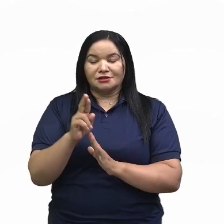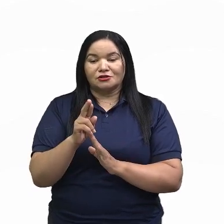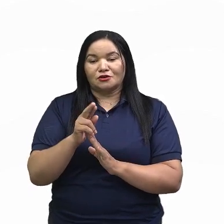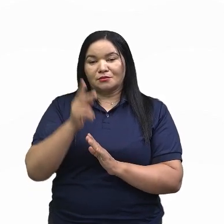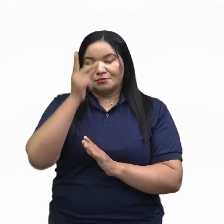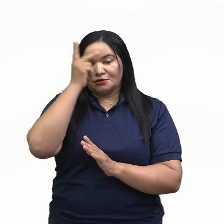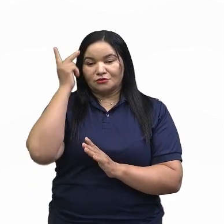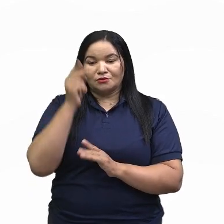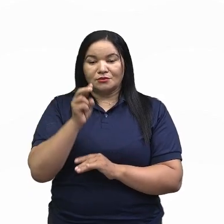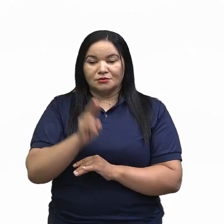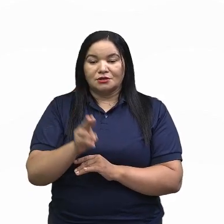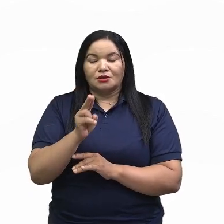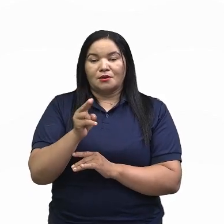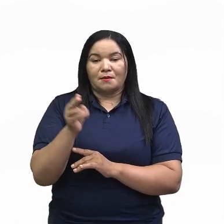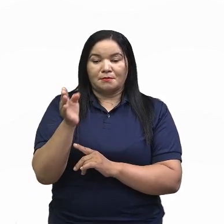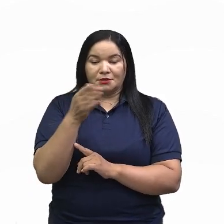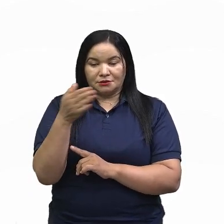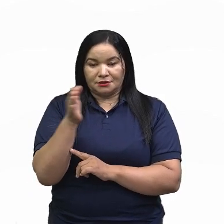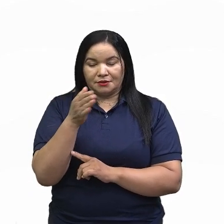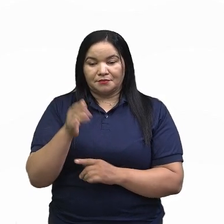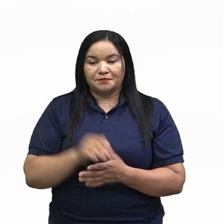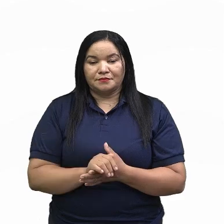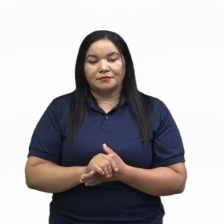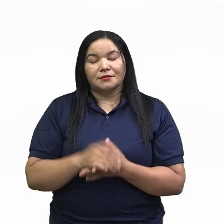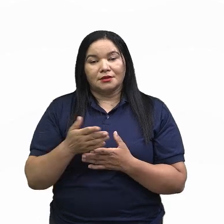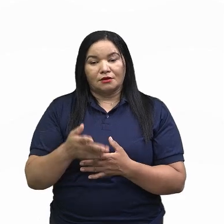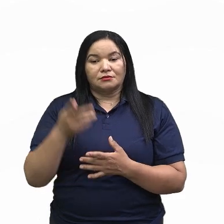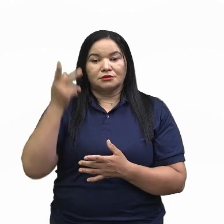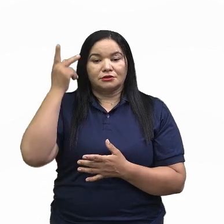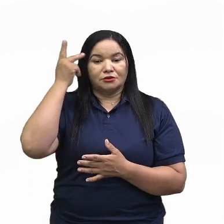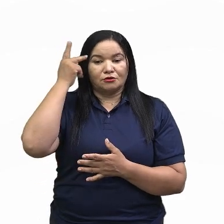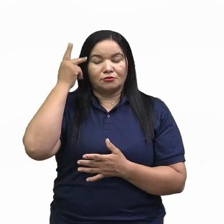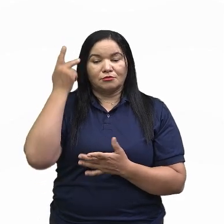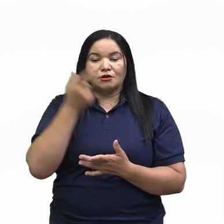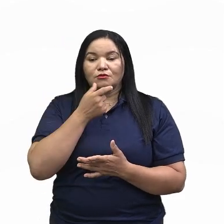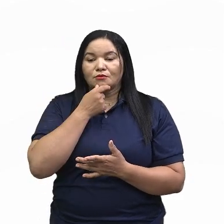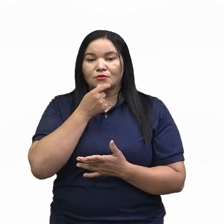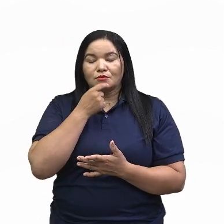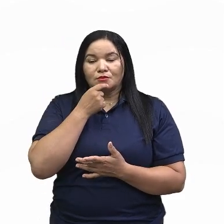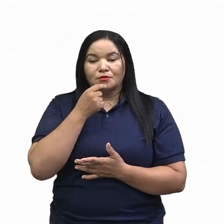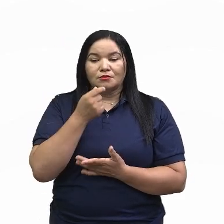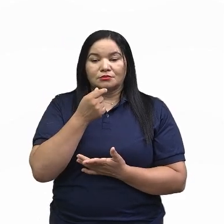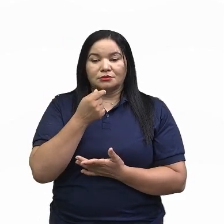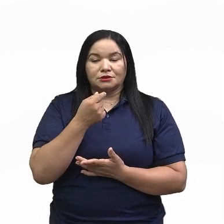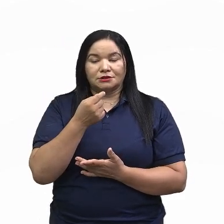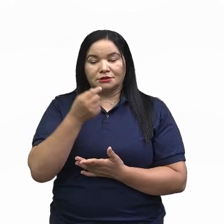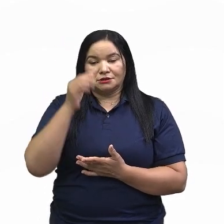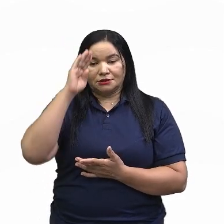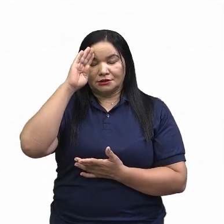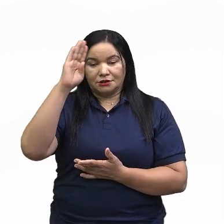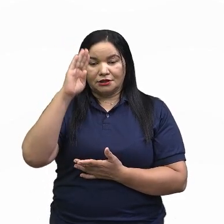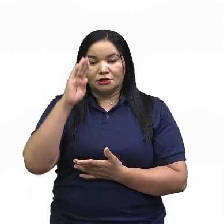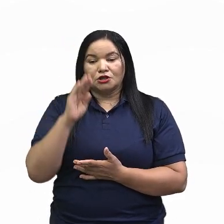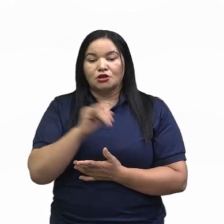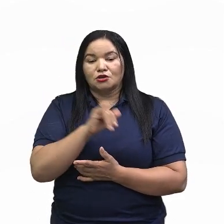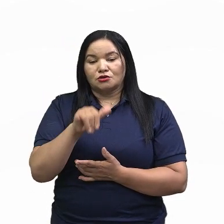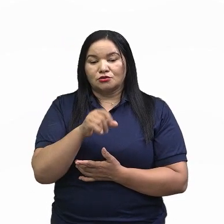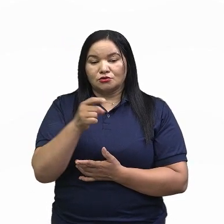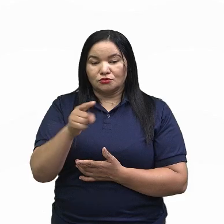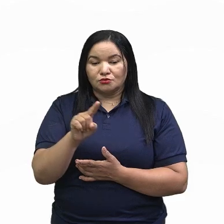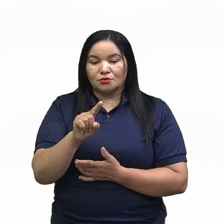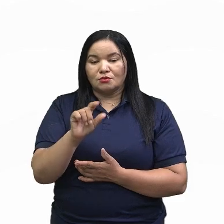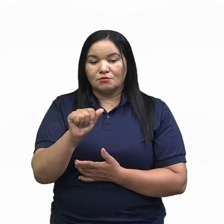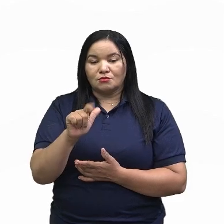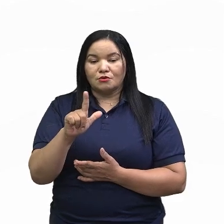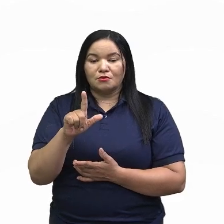bandeirante. Né? Olha só, em São Paulo, a nomeação do tenentista pernambucano João Alberto Lins de